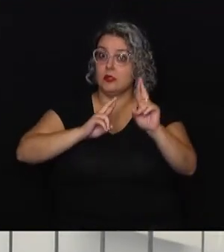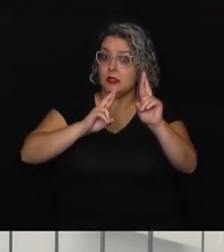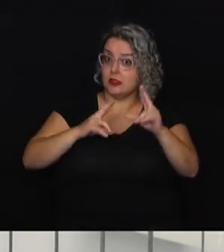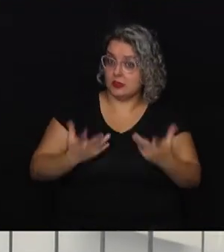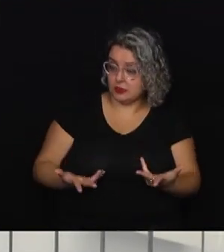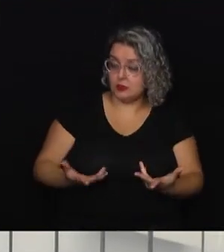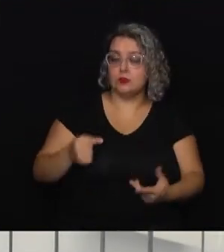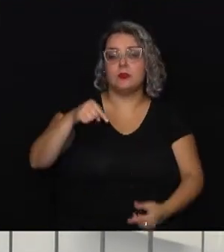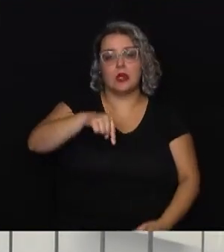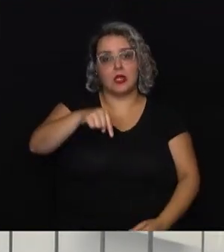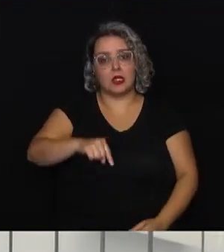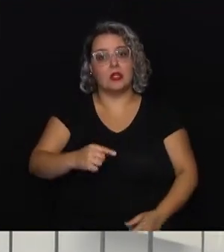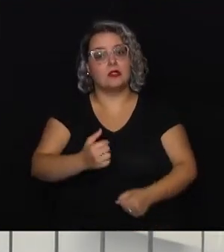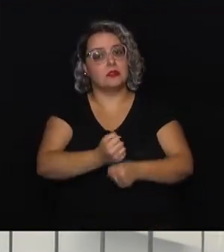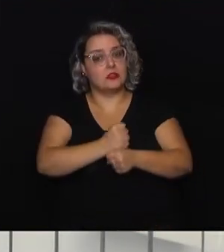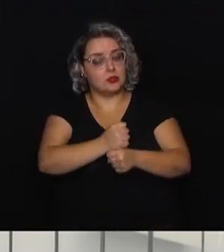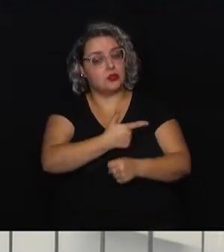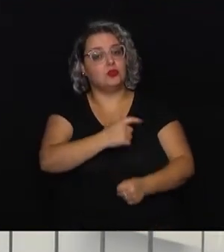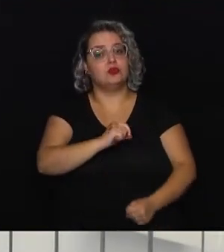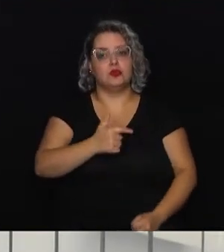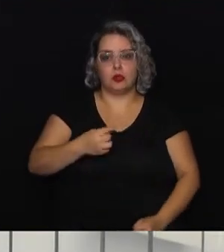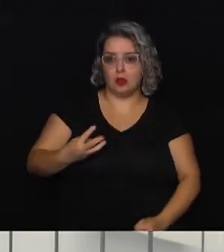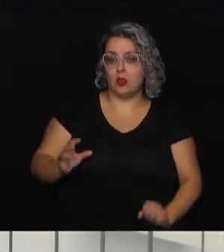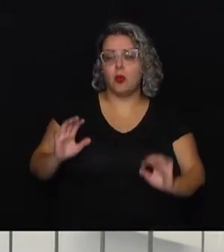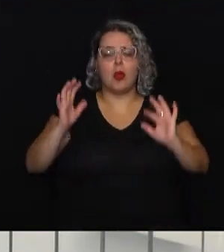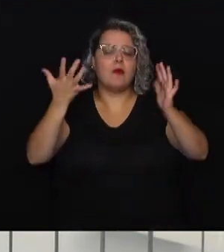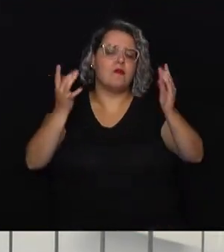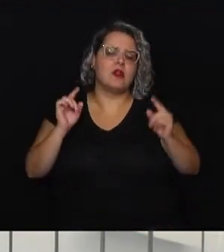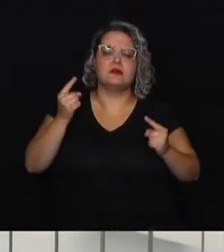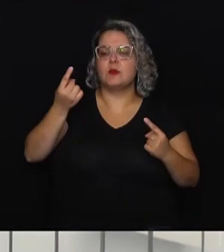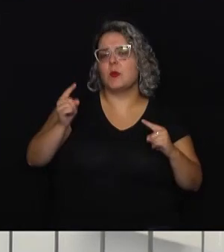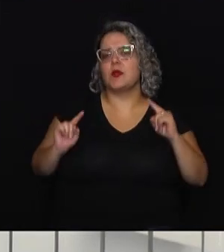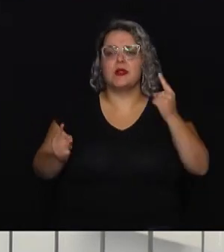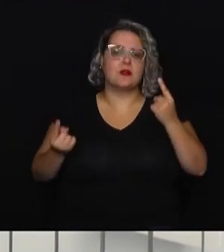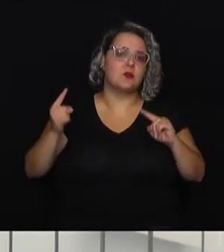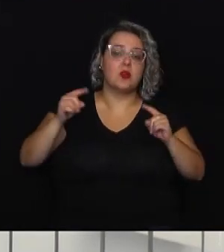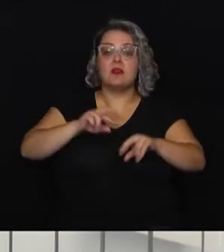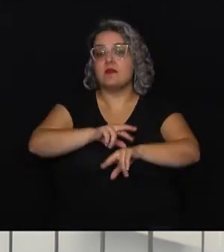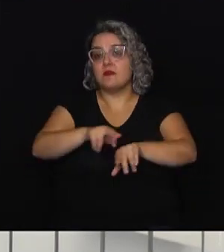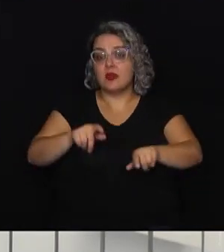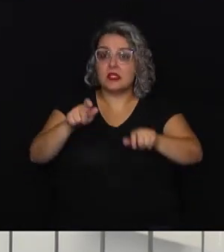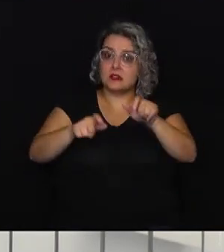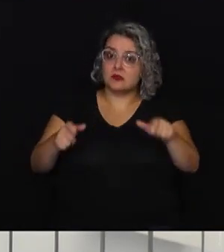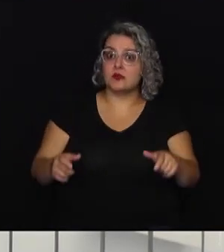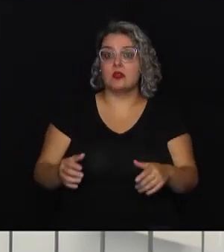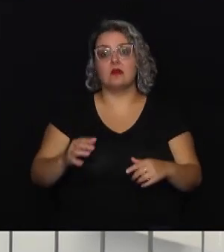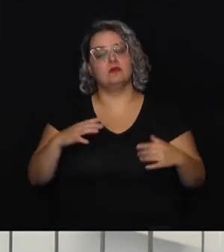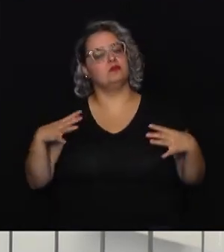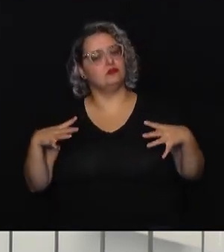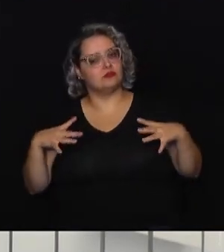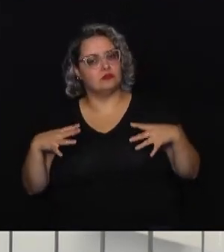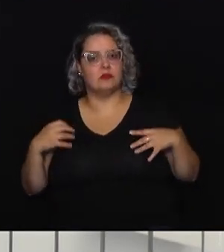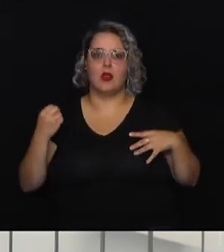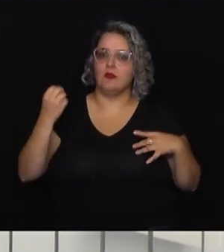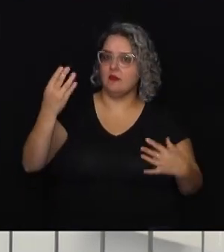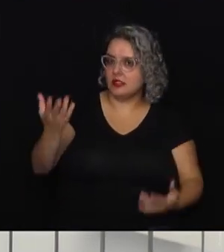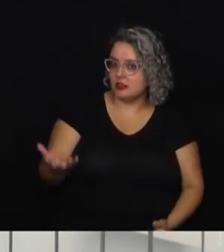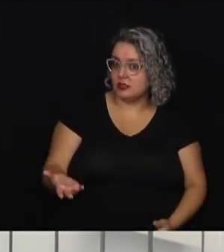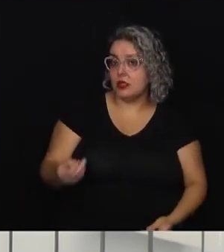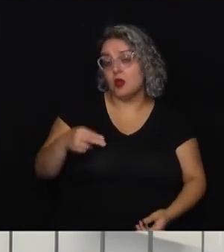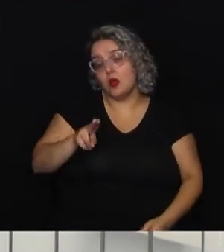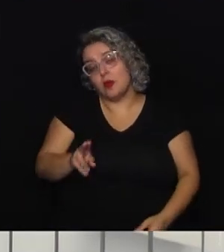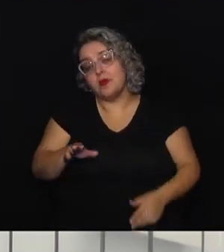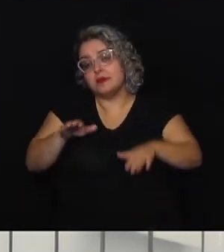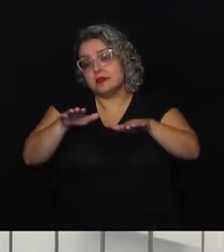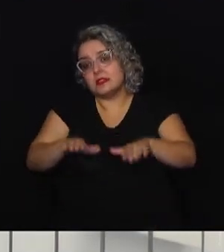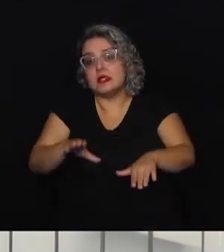este 2023 com as festas, com o carnaval, a gente sabe que muitas pessoas vão folgar neste período, vão viajar ou vão ficar na